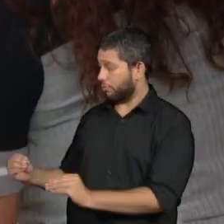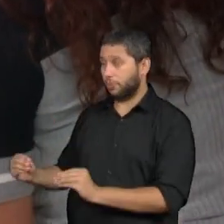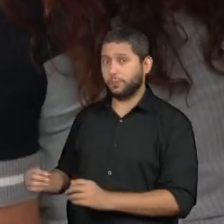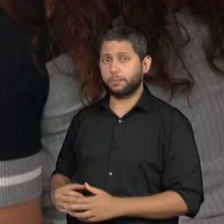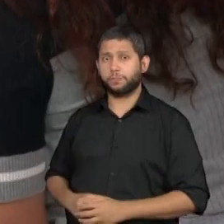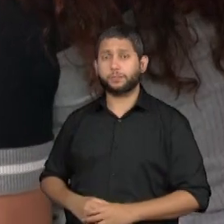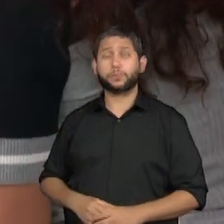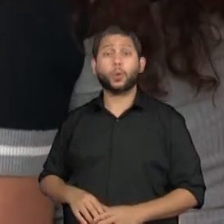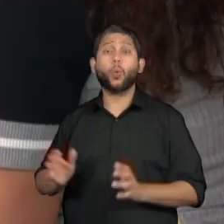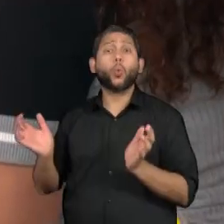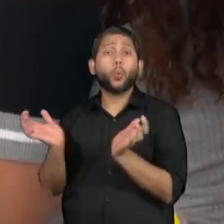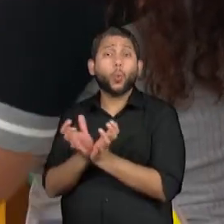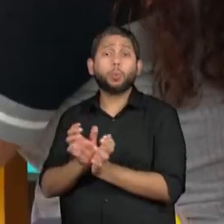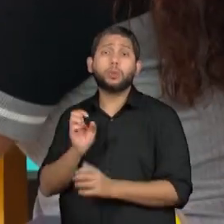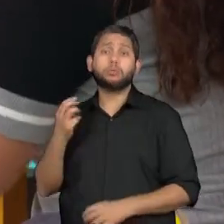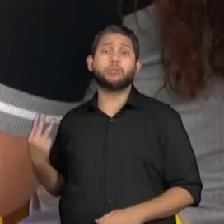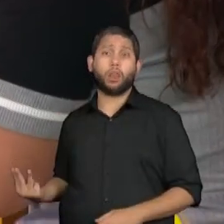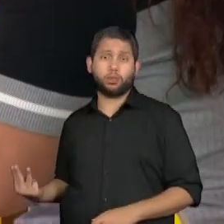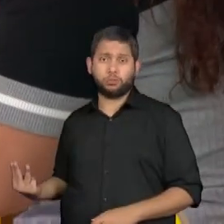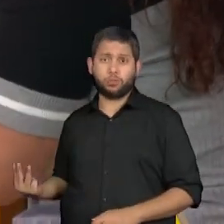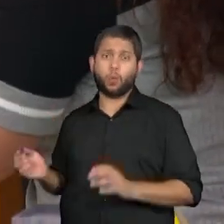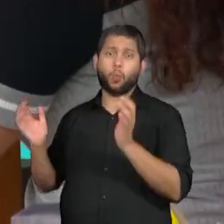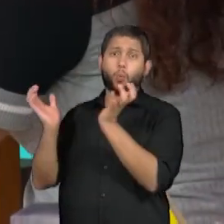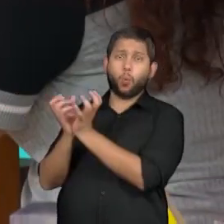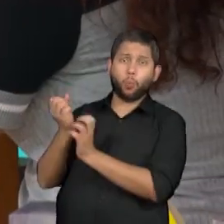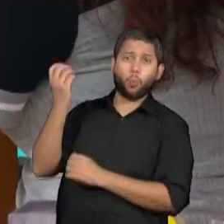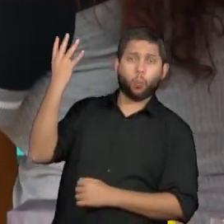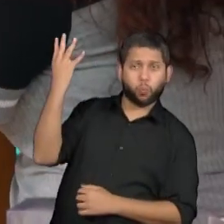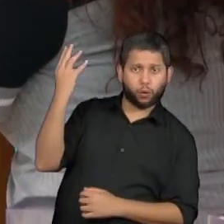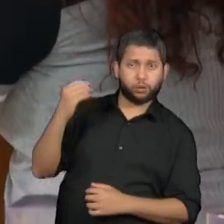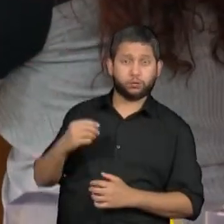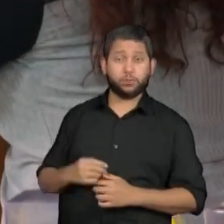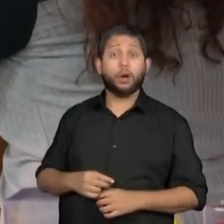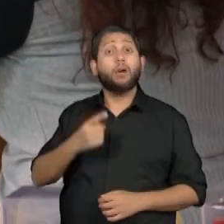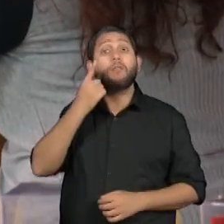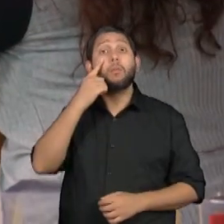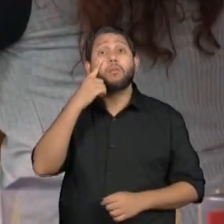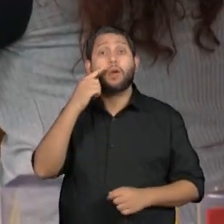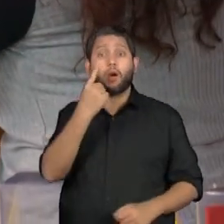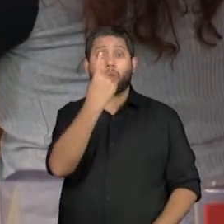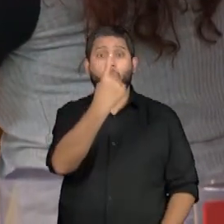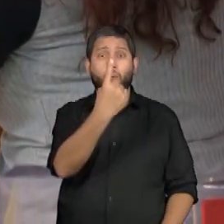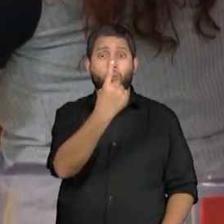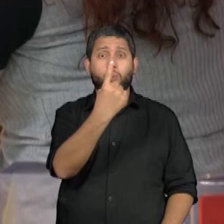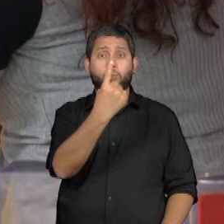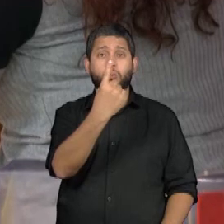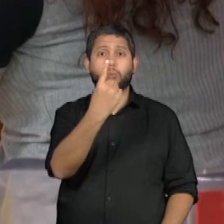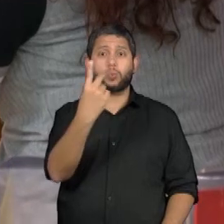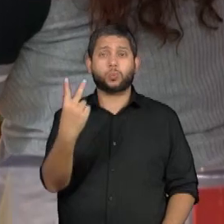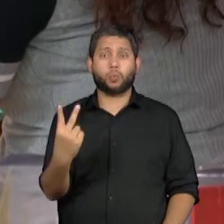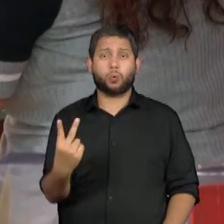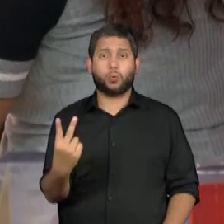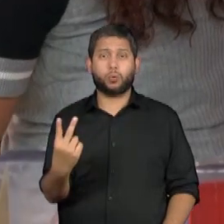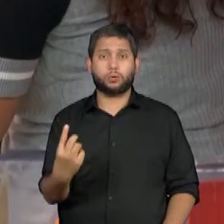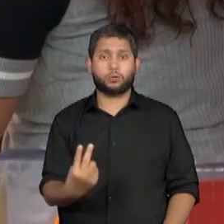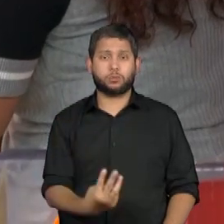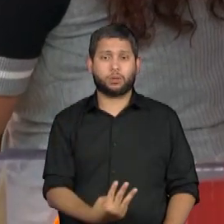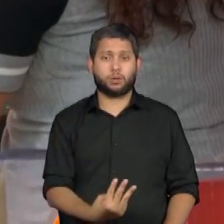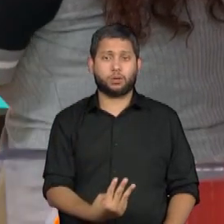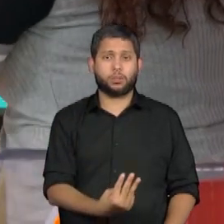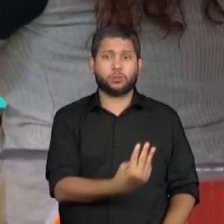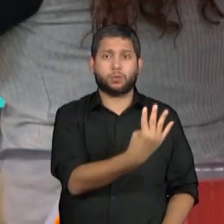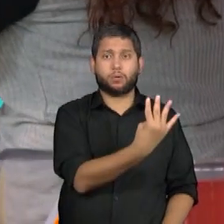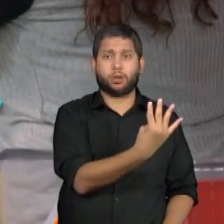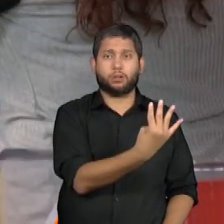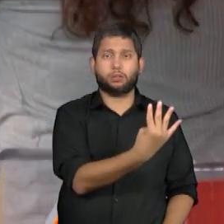fazer um grupo só para o triângulo. Vamos ver o retângulo? Olha só. 1, 2,